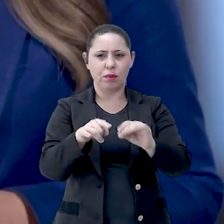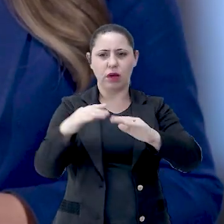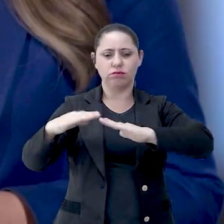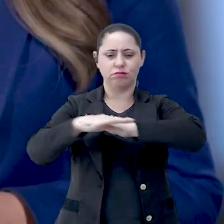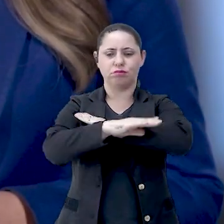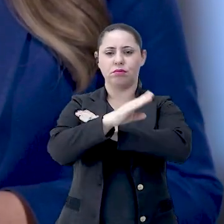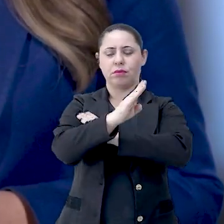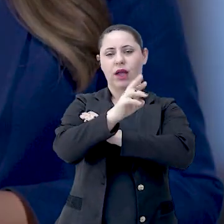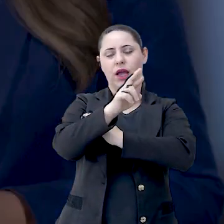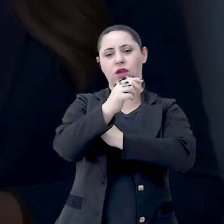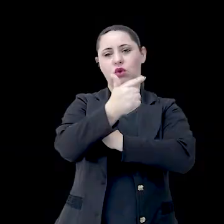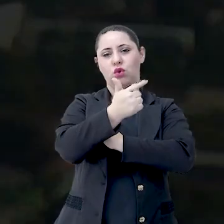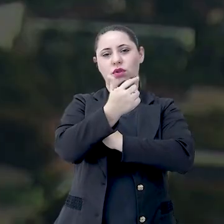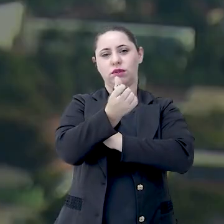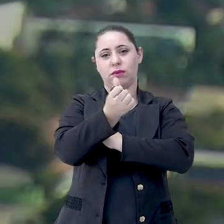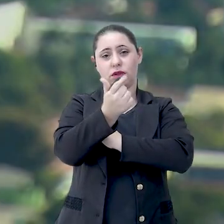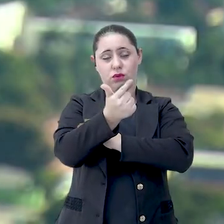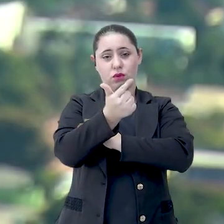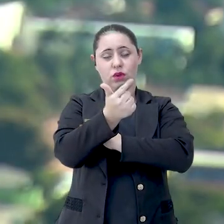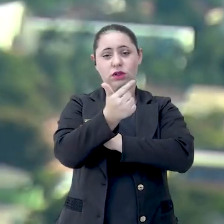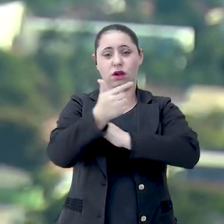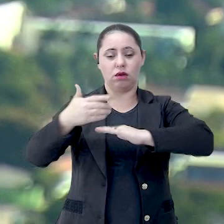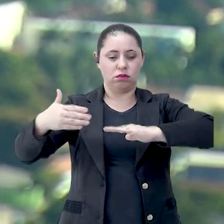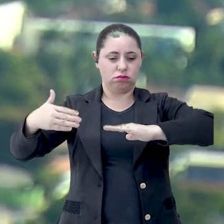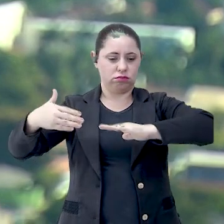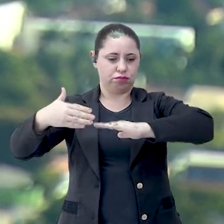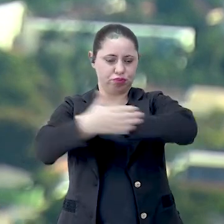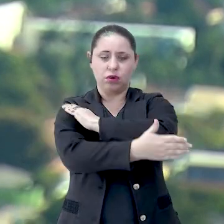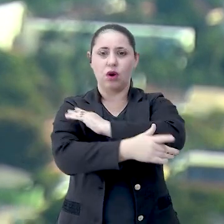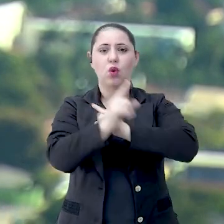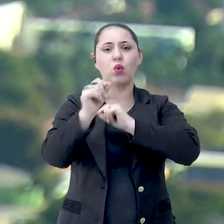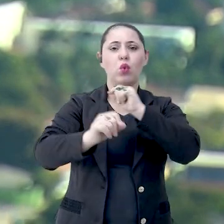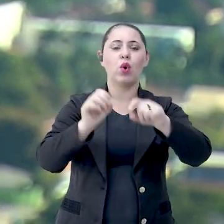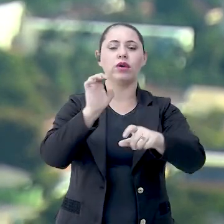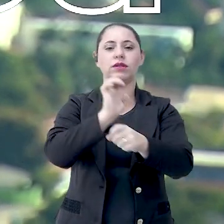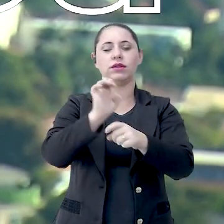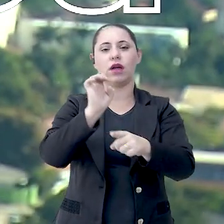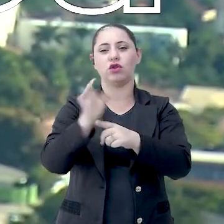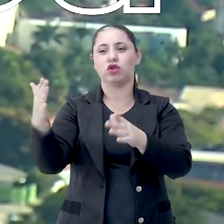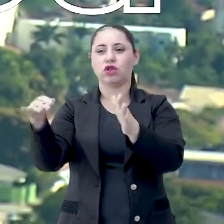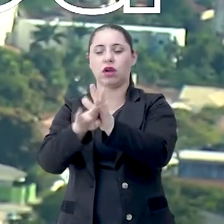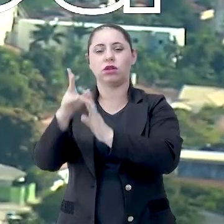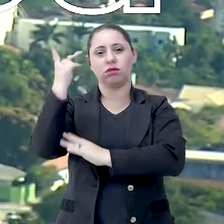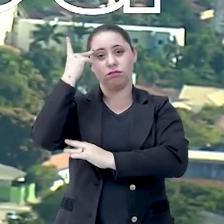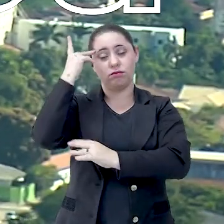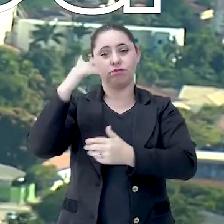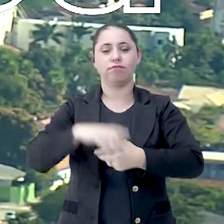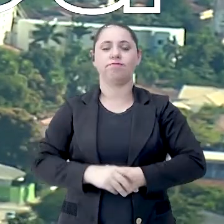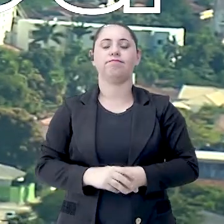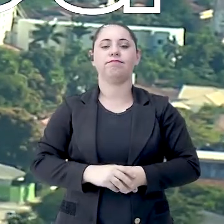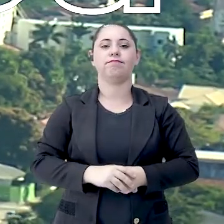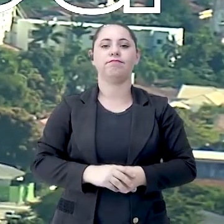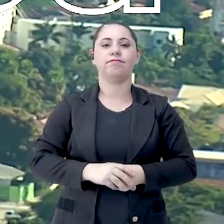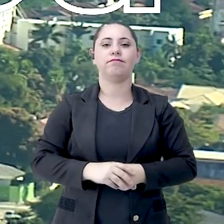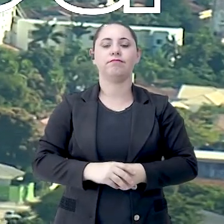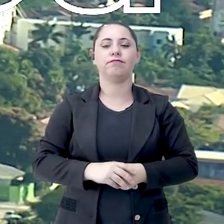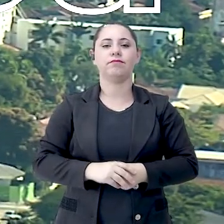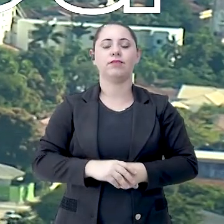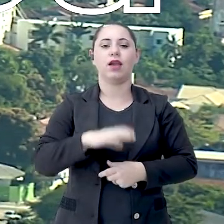estado, chegando a São Paulo. A capital pantaneira, Corumbá, é o 11º